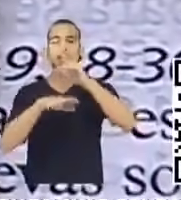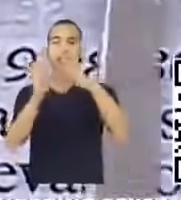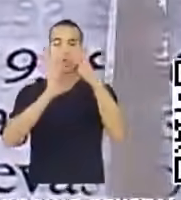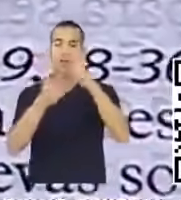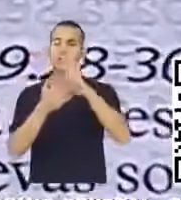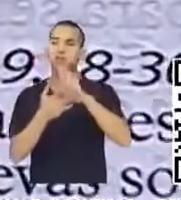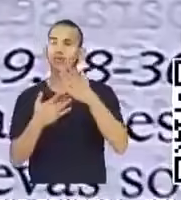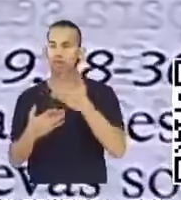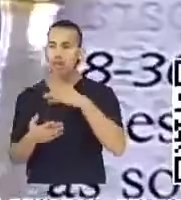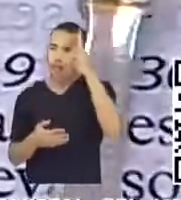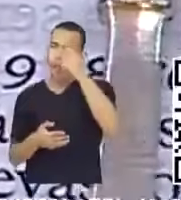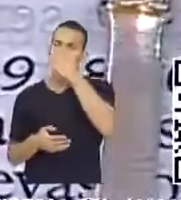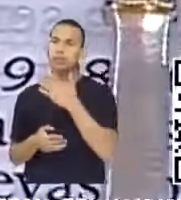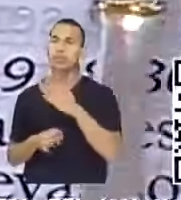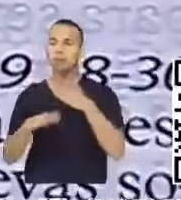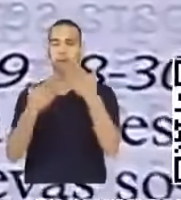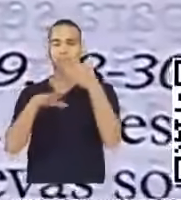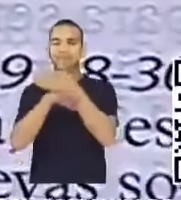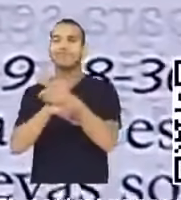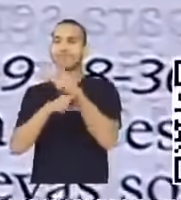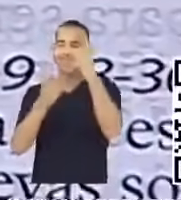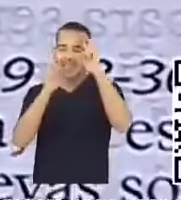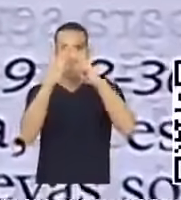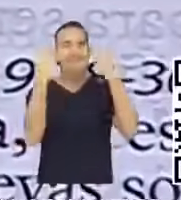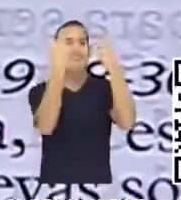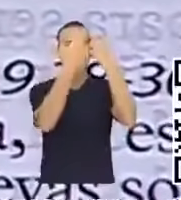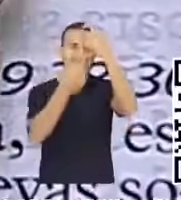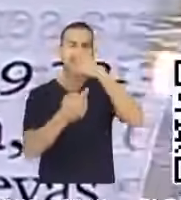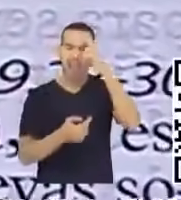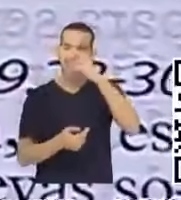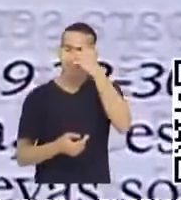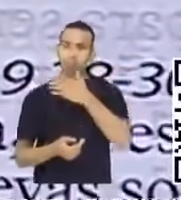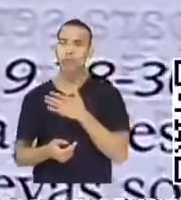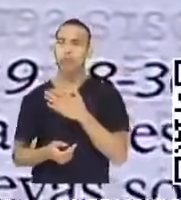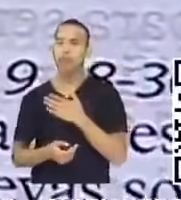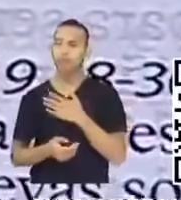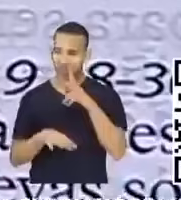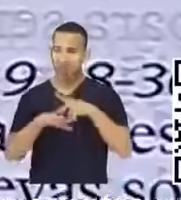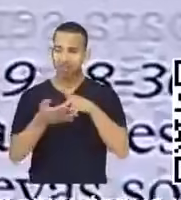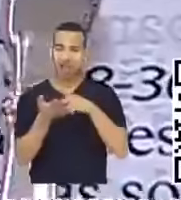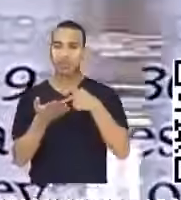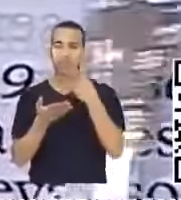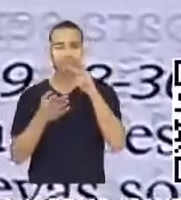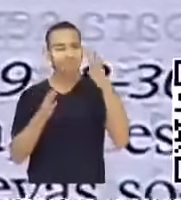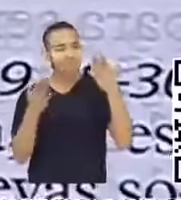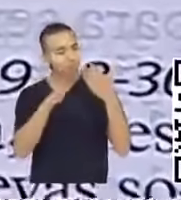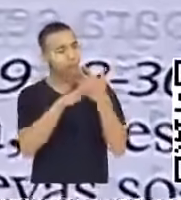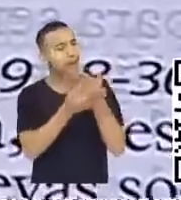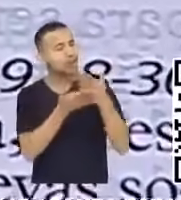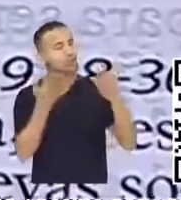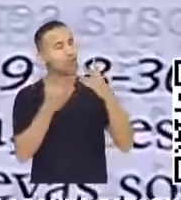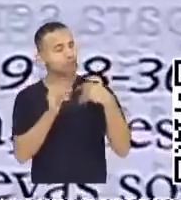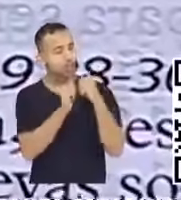lembra-te de mim Quando vieres no teu reino Jesus olhou se em verdade eu te digo que hoje estarás comigo no